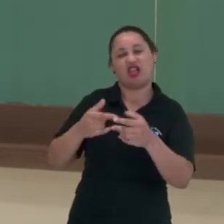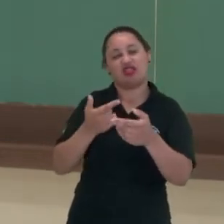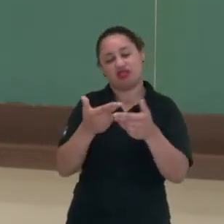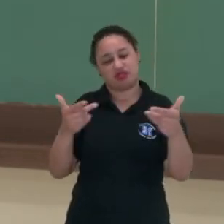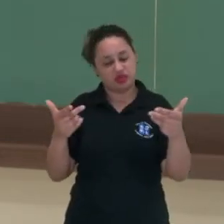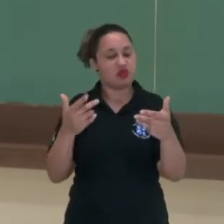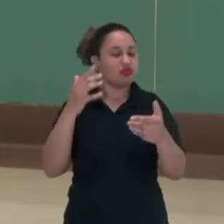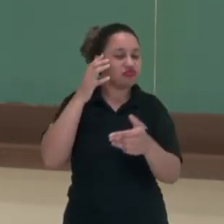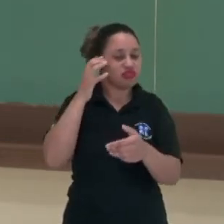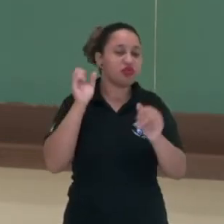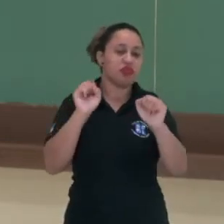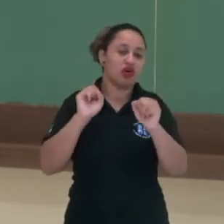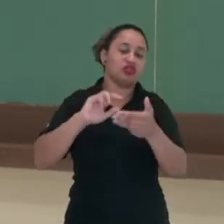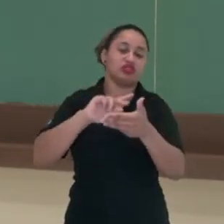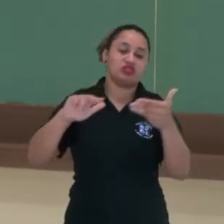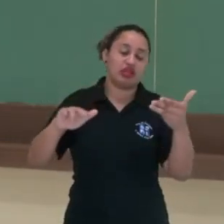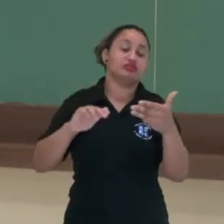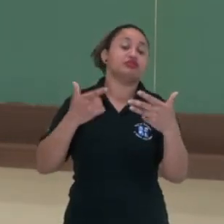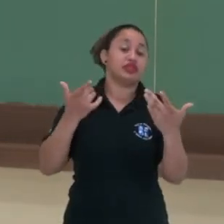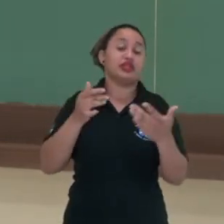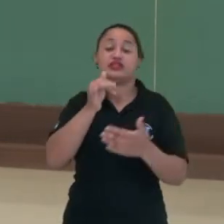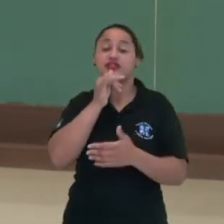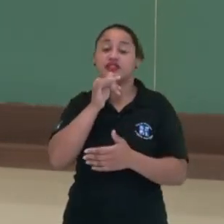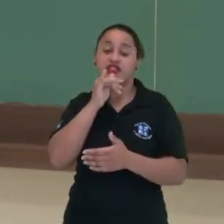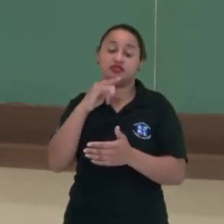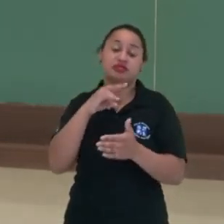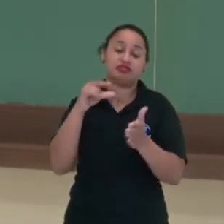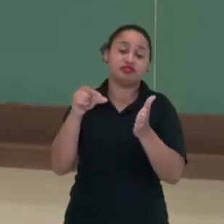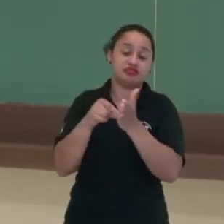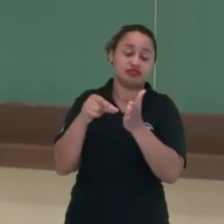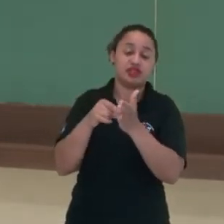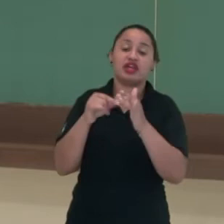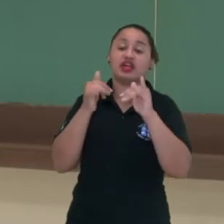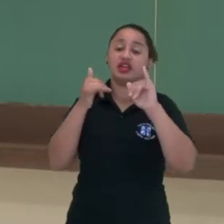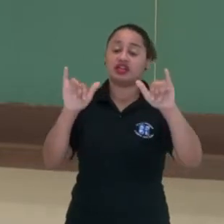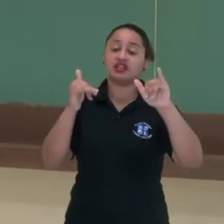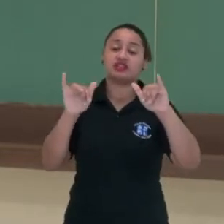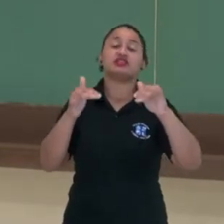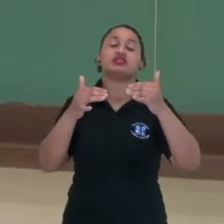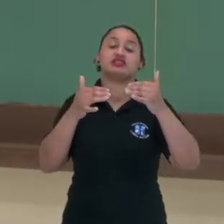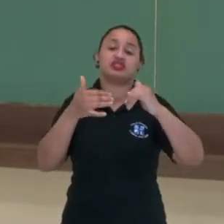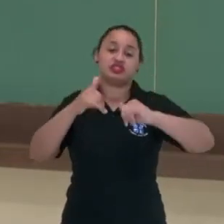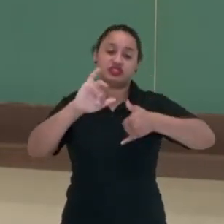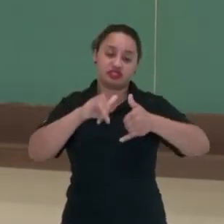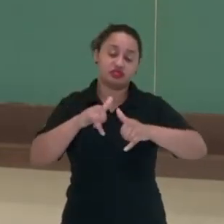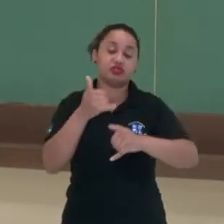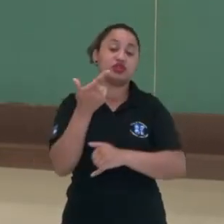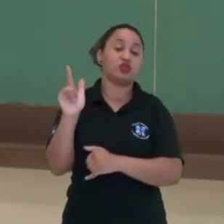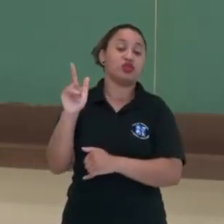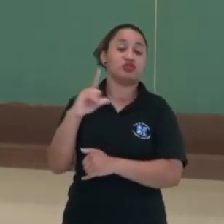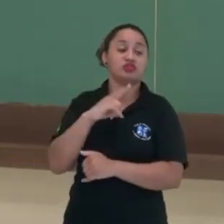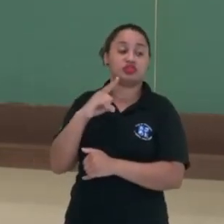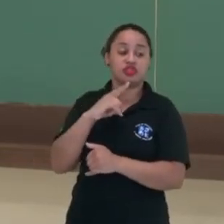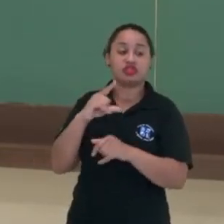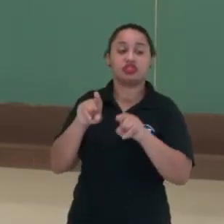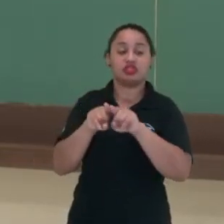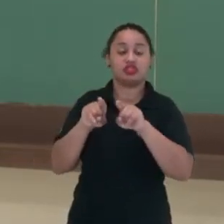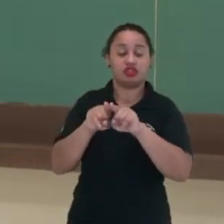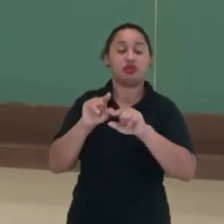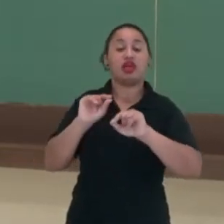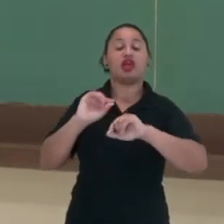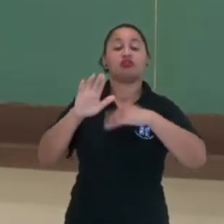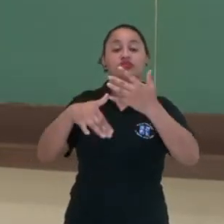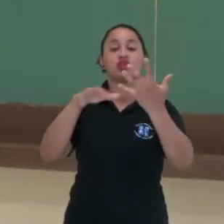alguns exemplos de energia química. Outro processo de energia química que nós encontramos na natureza é o processo da